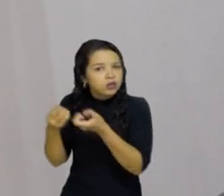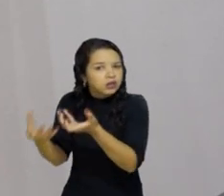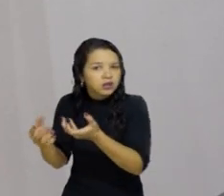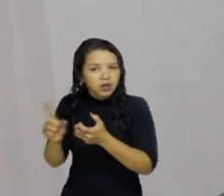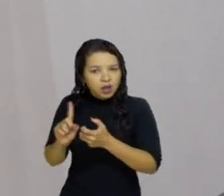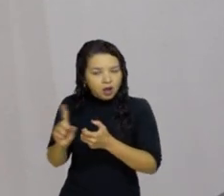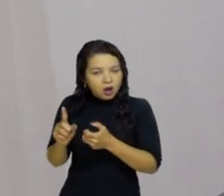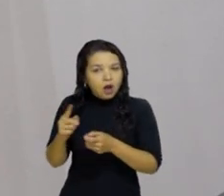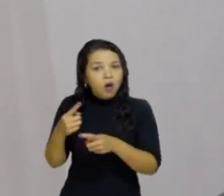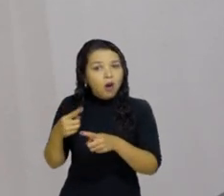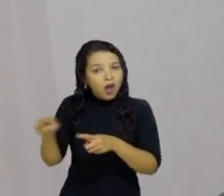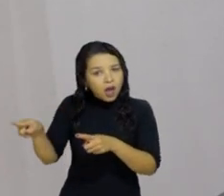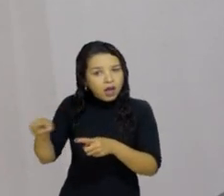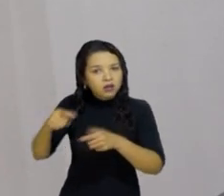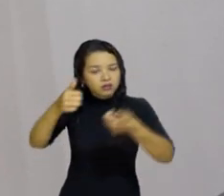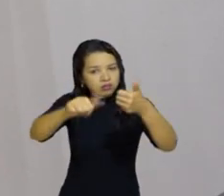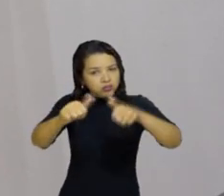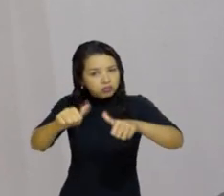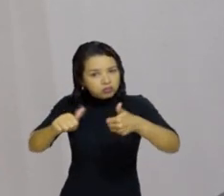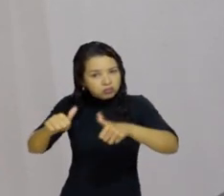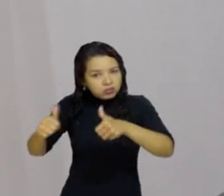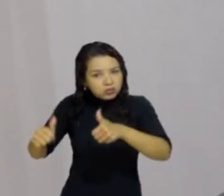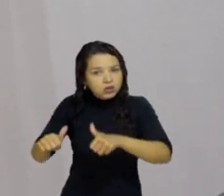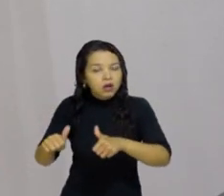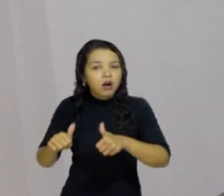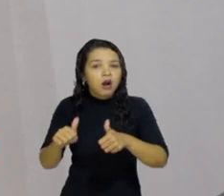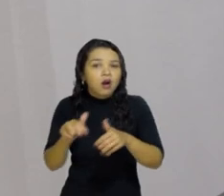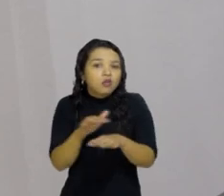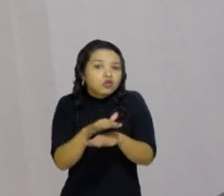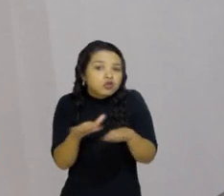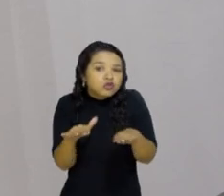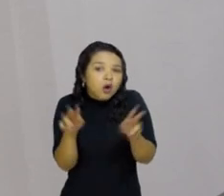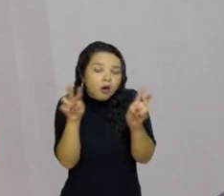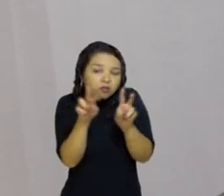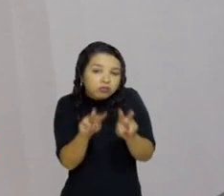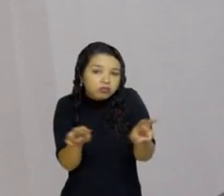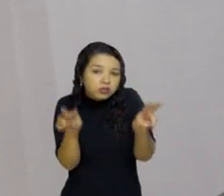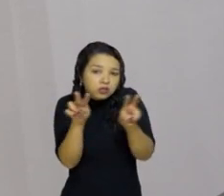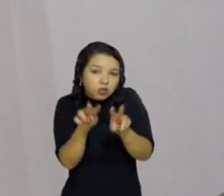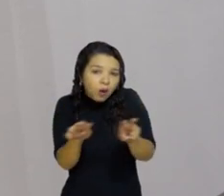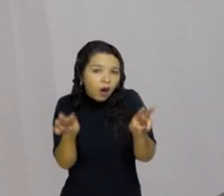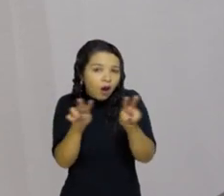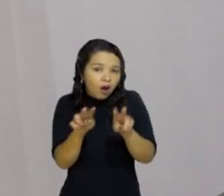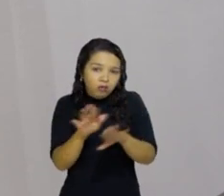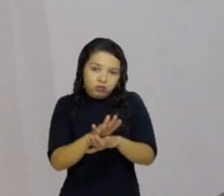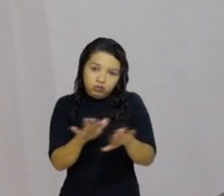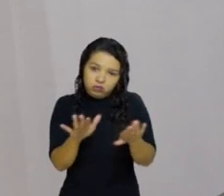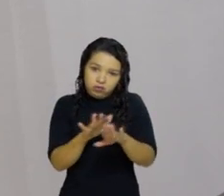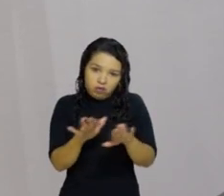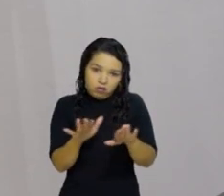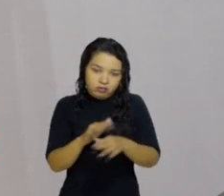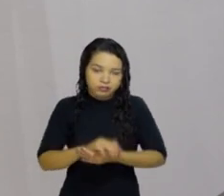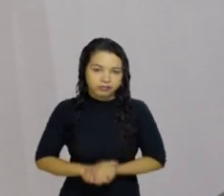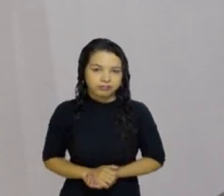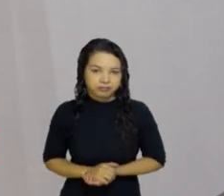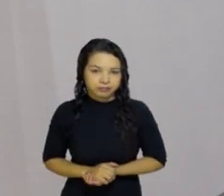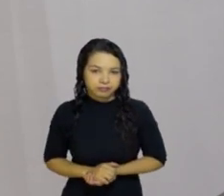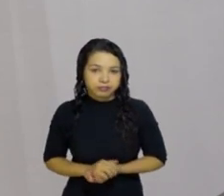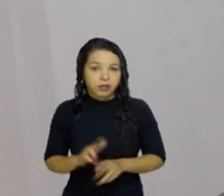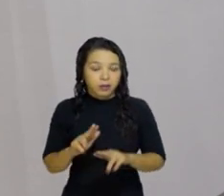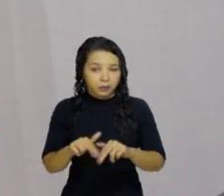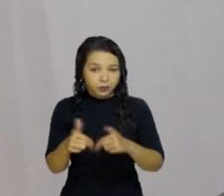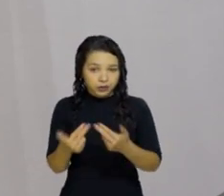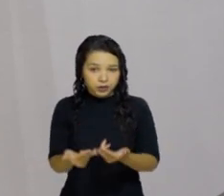eram qualitativos e baseados apenas em inspeção visual dos locais e que, portanto,